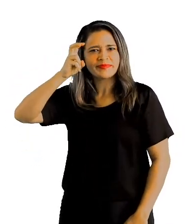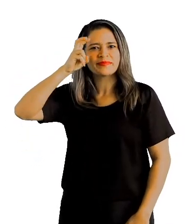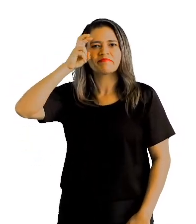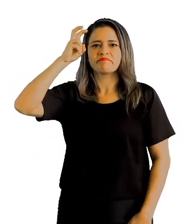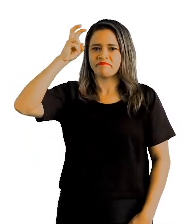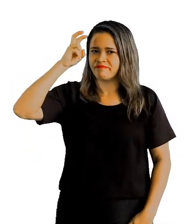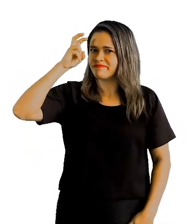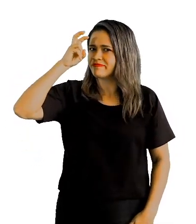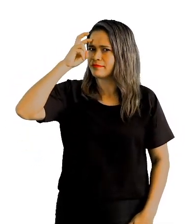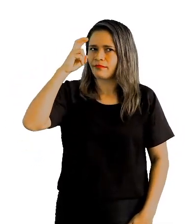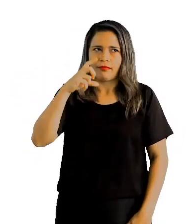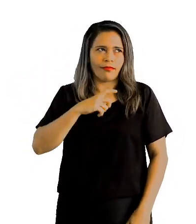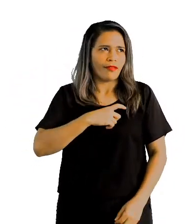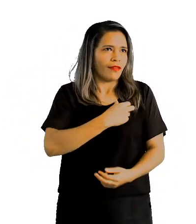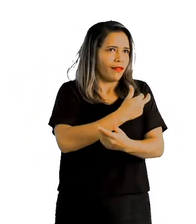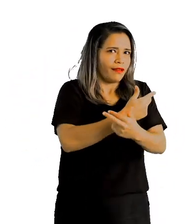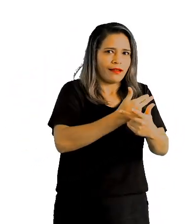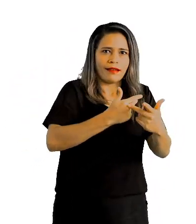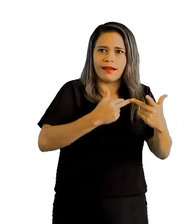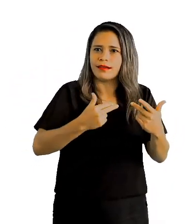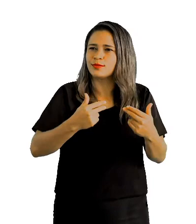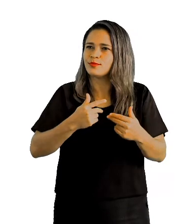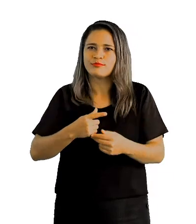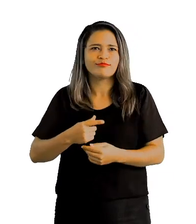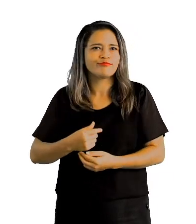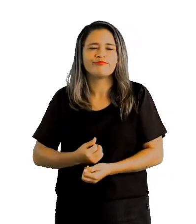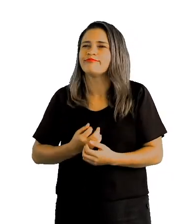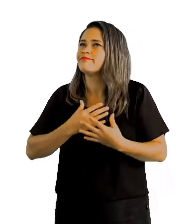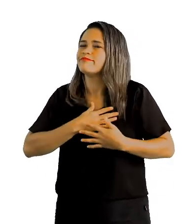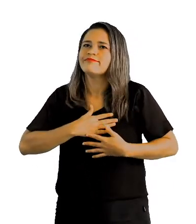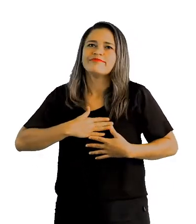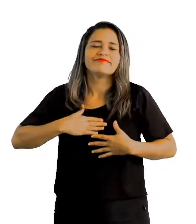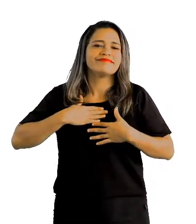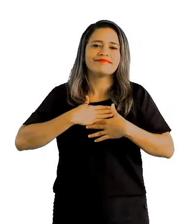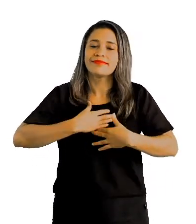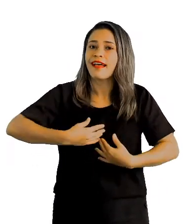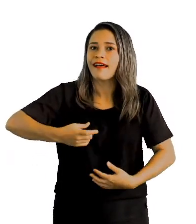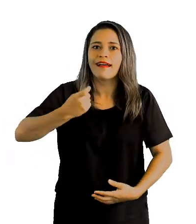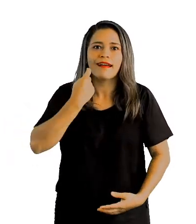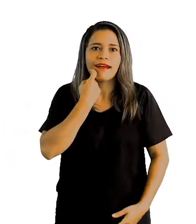Quinta-feira, tantos dias pra desfrutar.